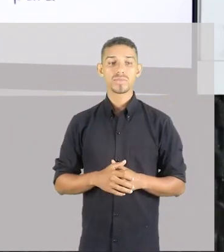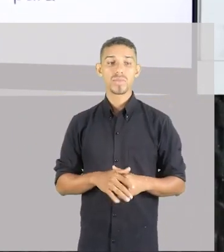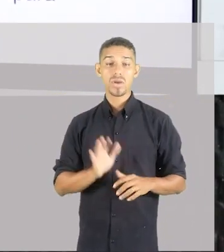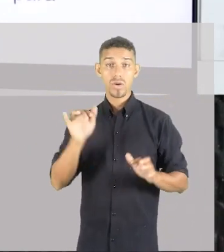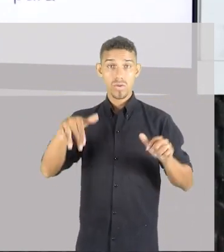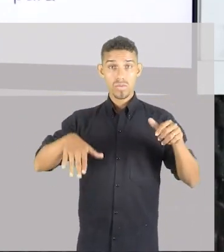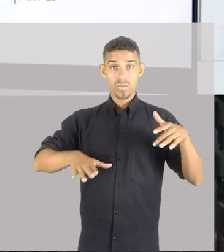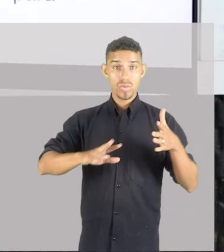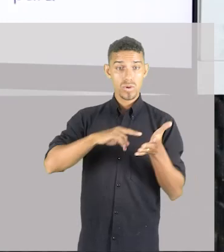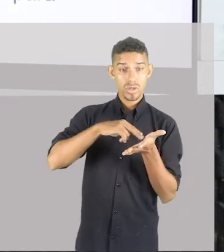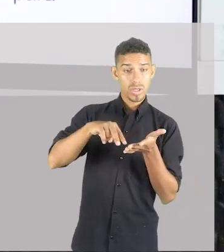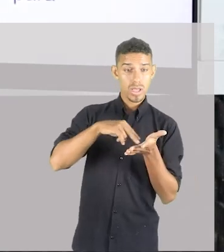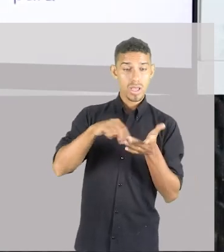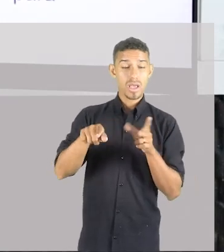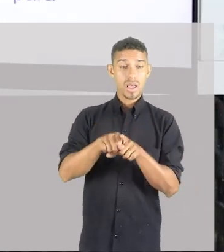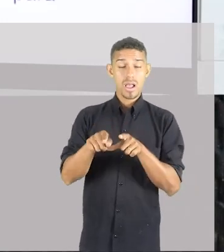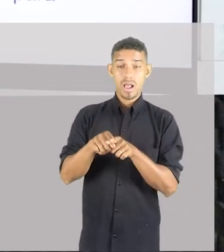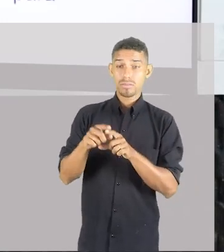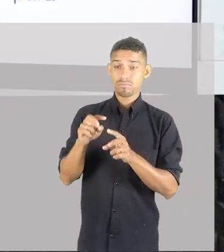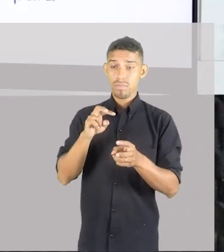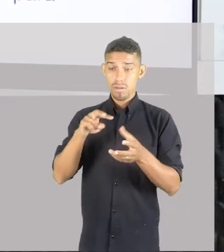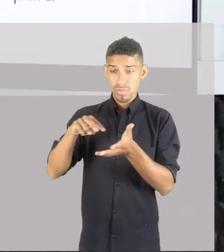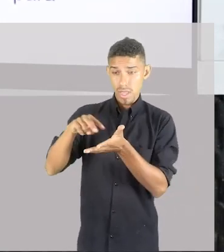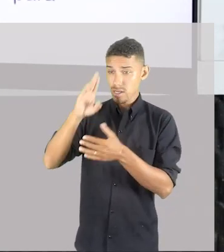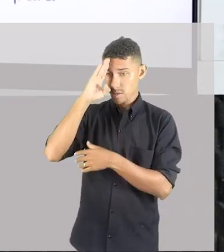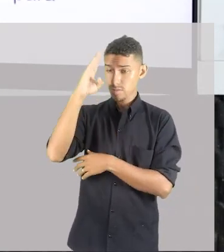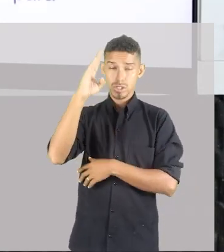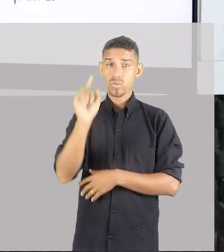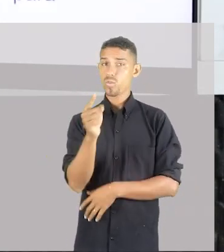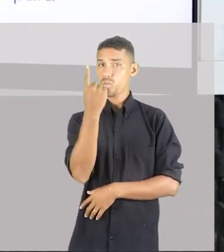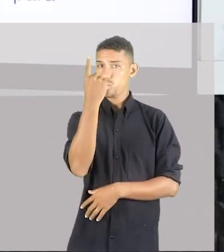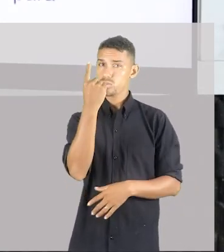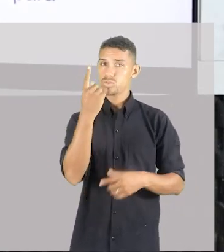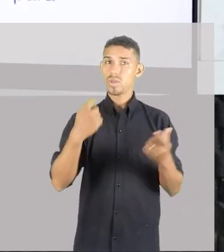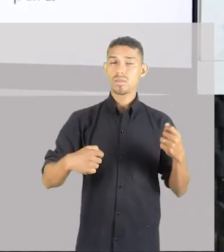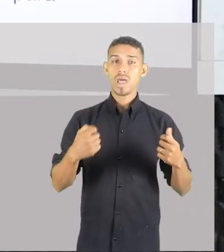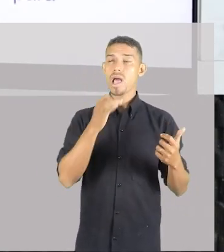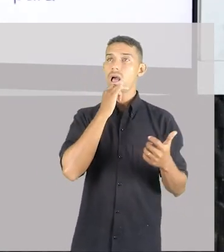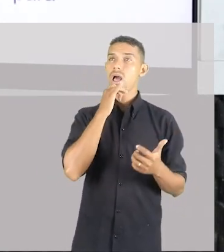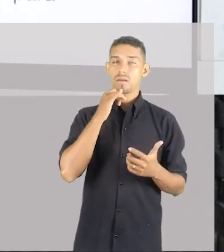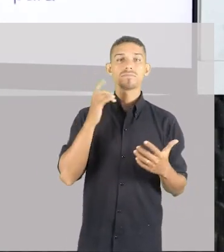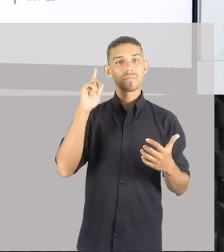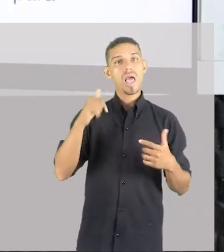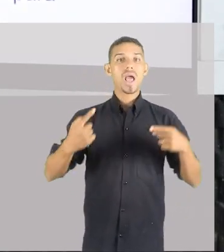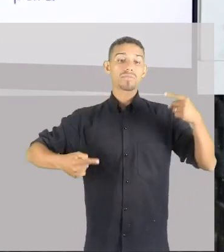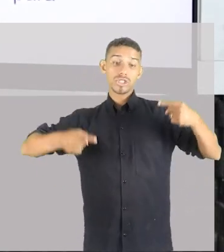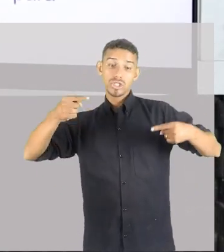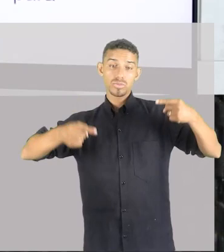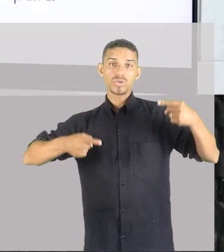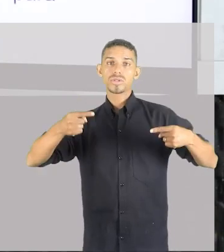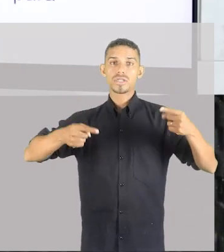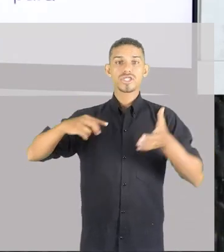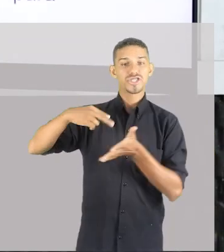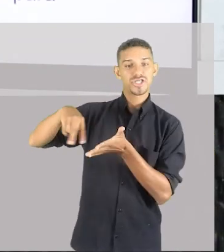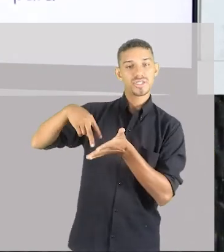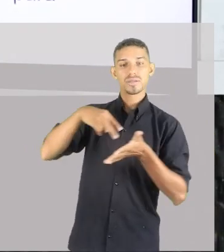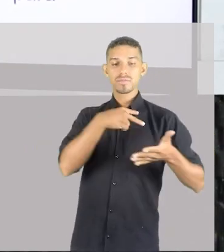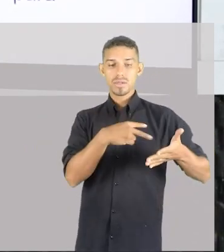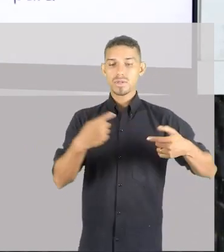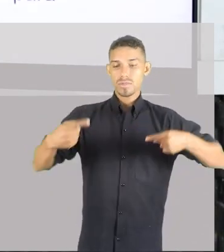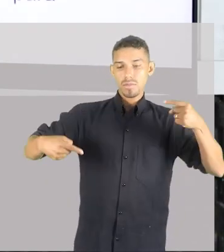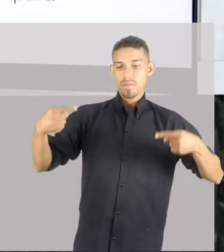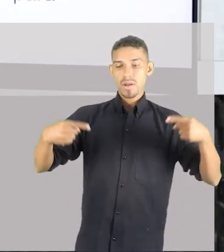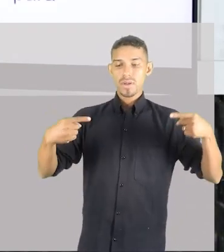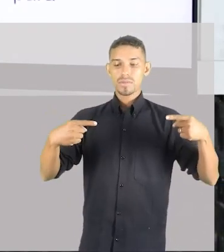break dance é uma disputa onde a dança é a principal e única arma é Originalmente é uma disputa uta de dançarinos